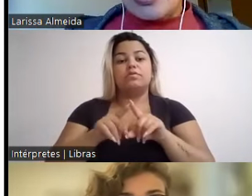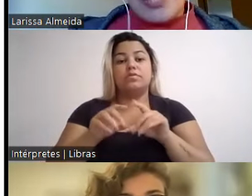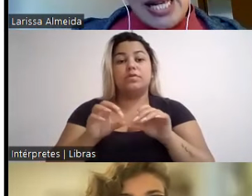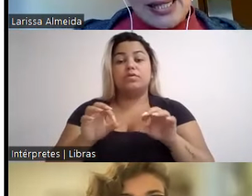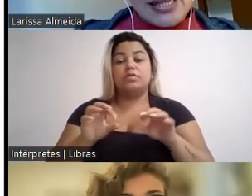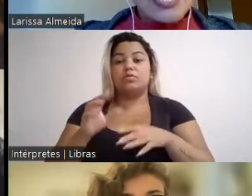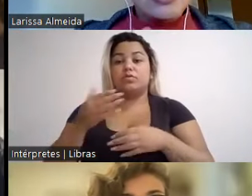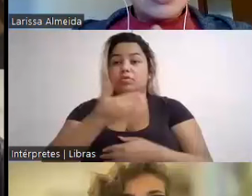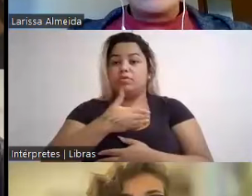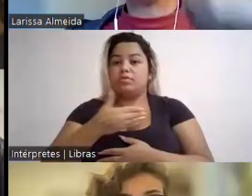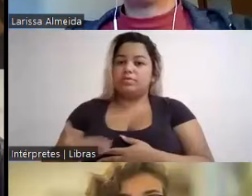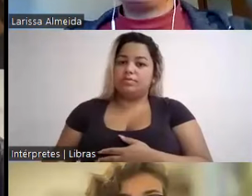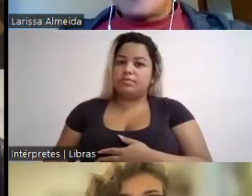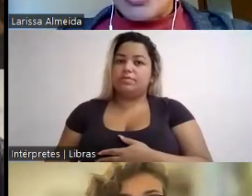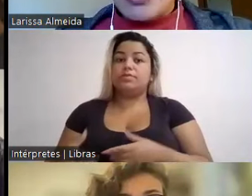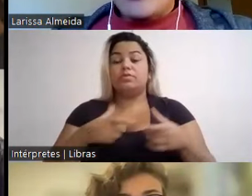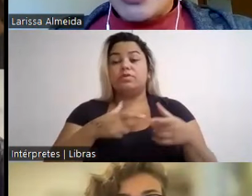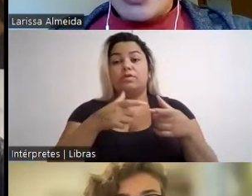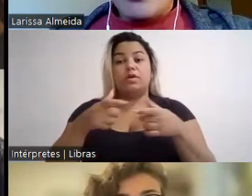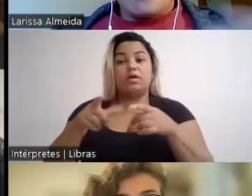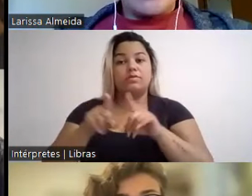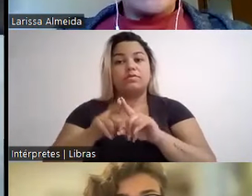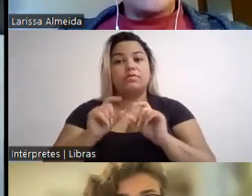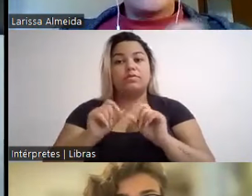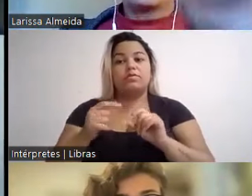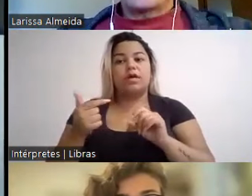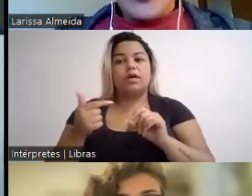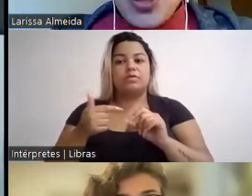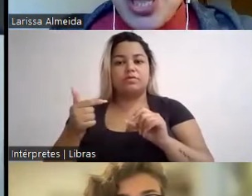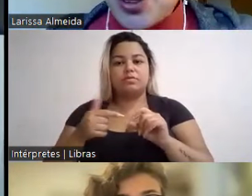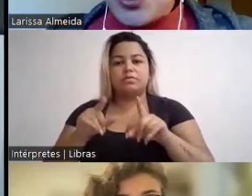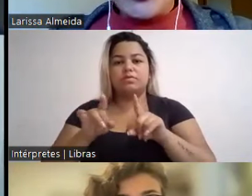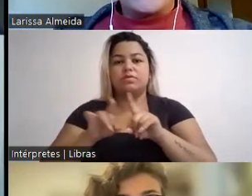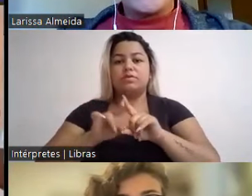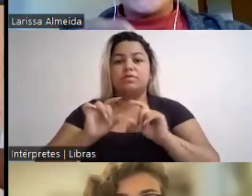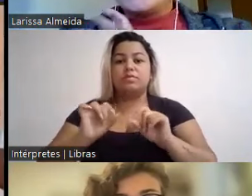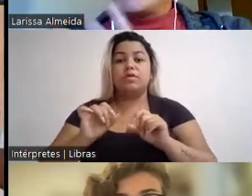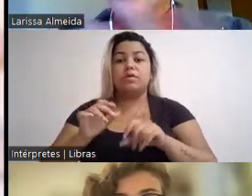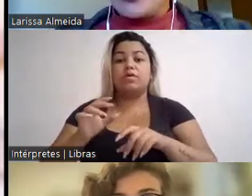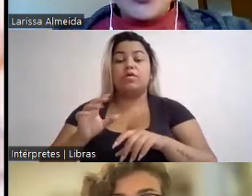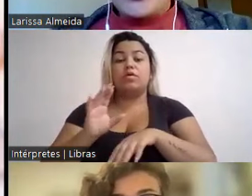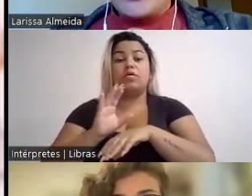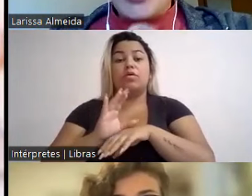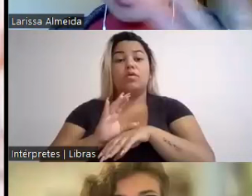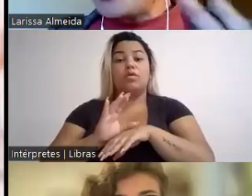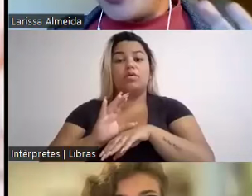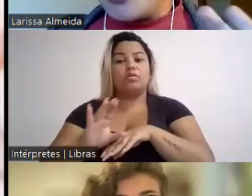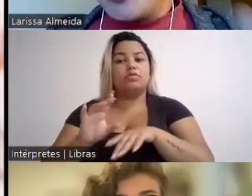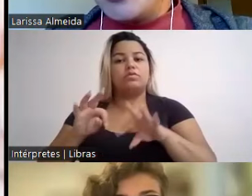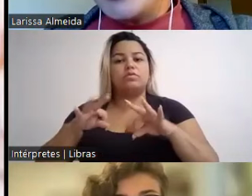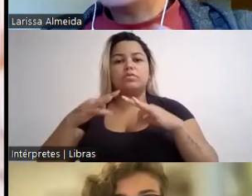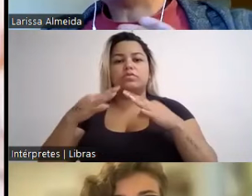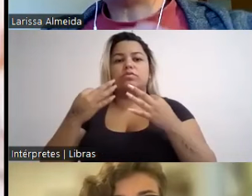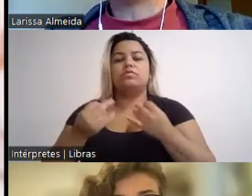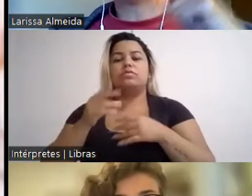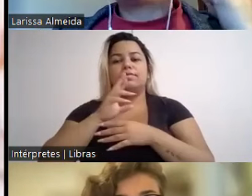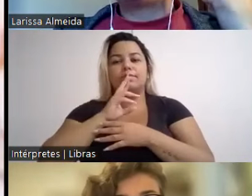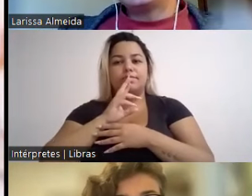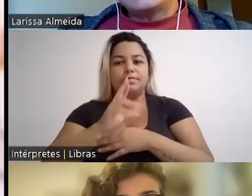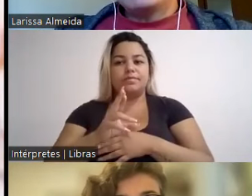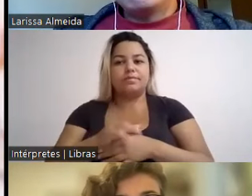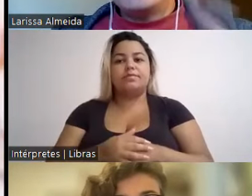esses lugares, aí tivemos a segunda edição do plano, curso de condutores, isso aqui é tudo resultado, tá?